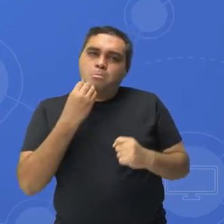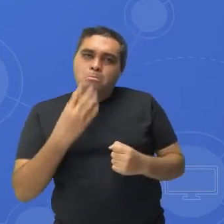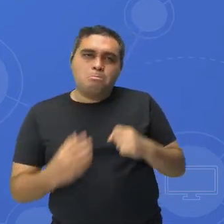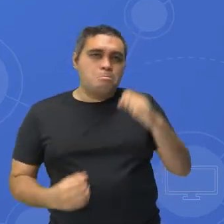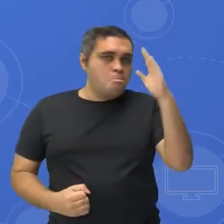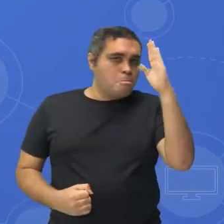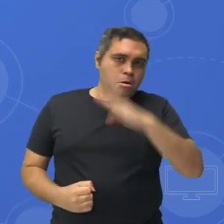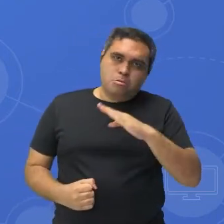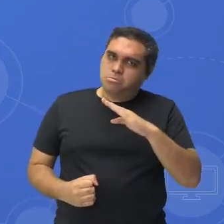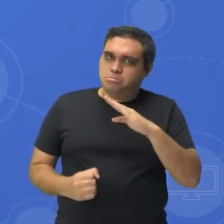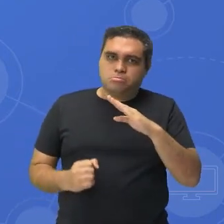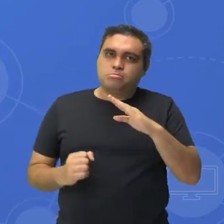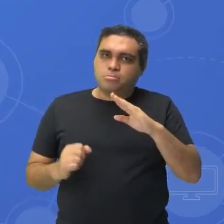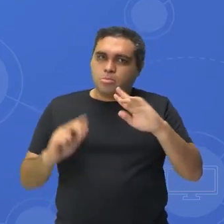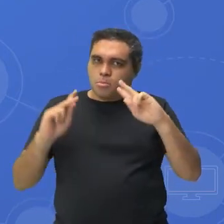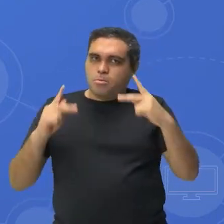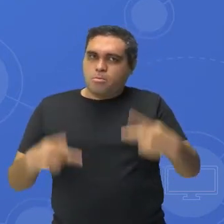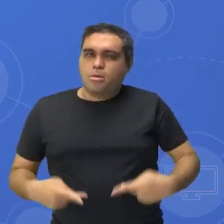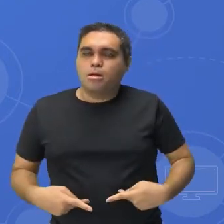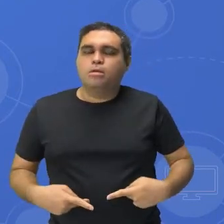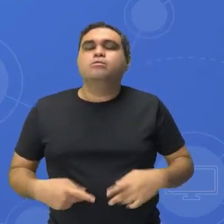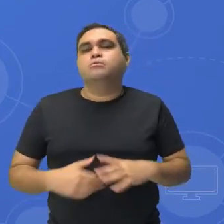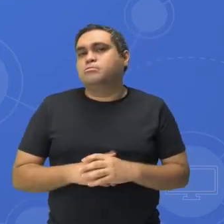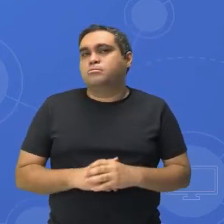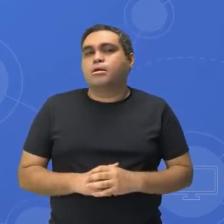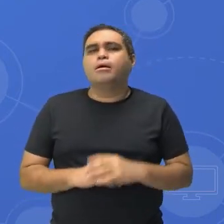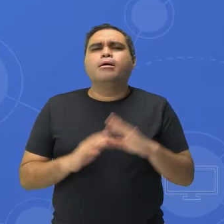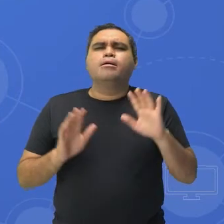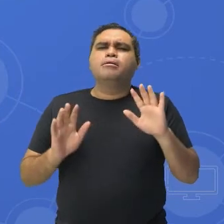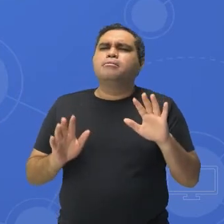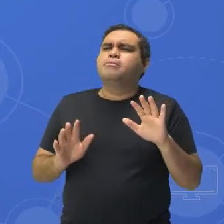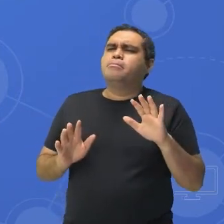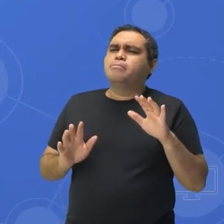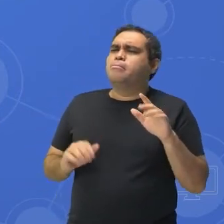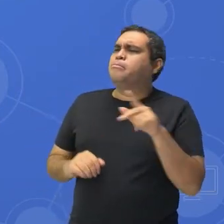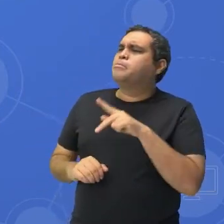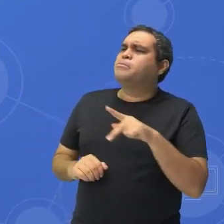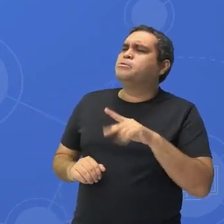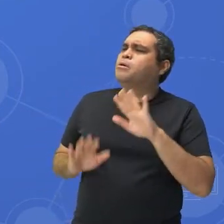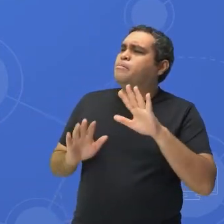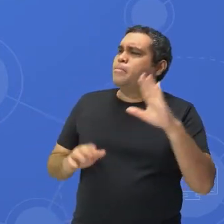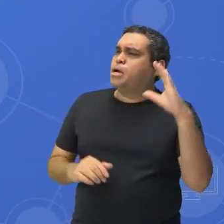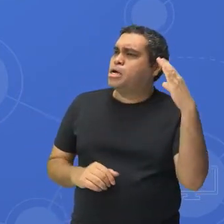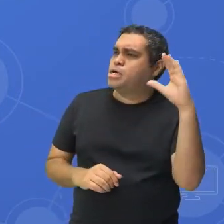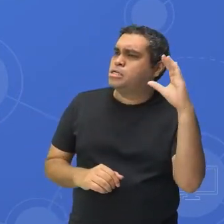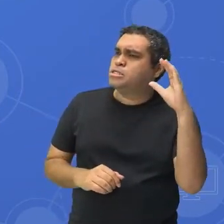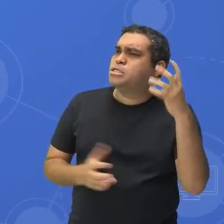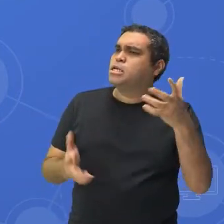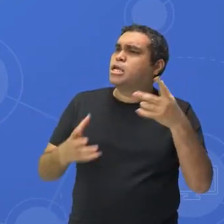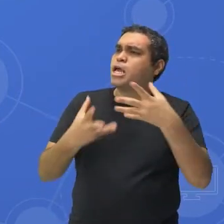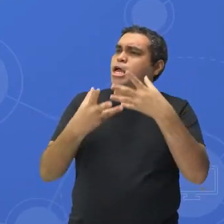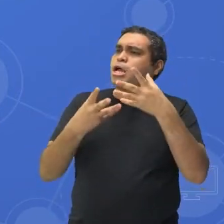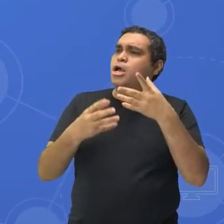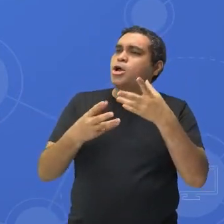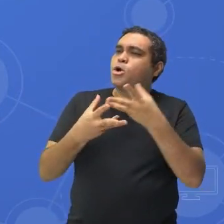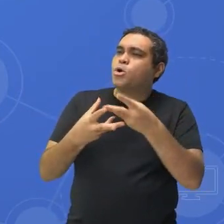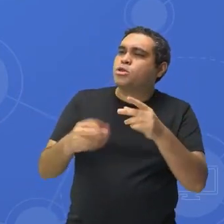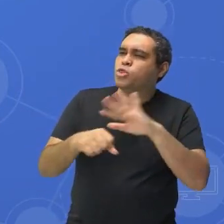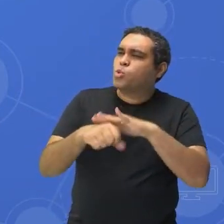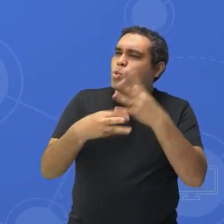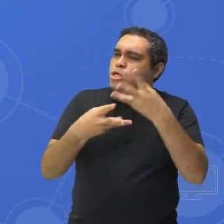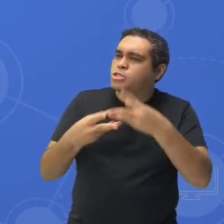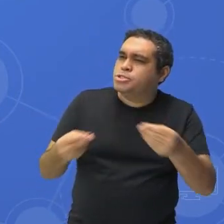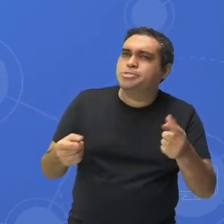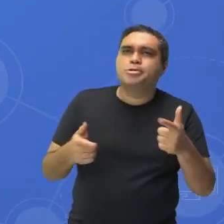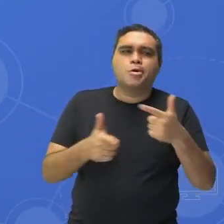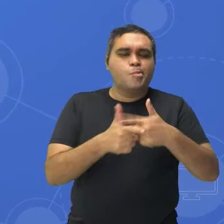humanidade. Aí você pergunta, mas professor, a ciência, ela está buscando a cura, ela está buscando resolver